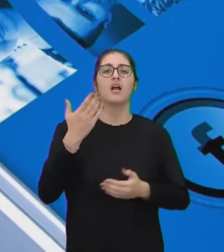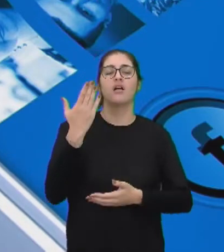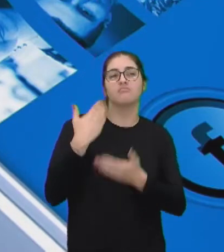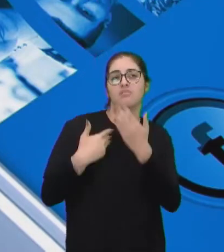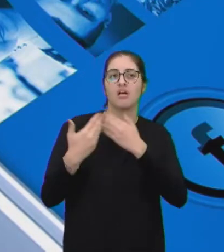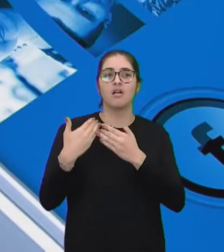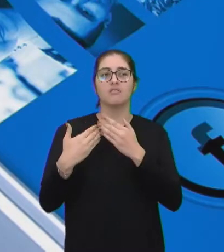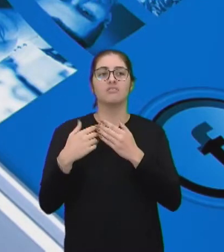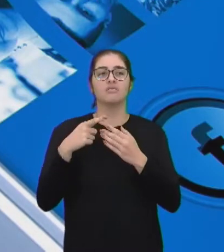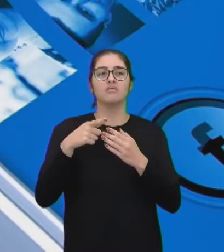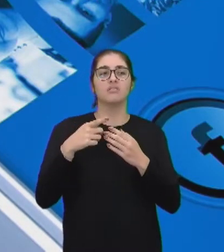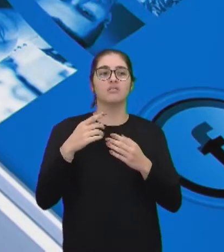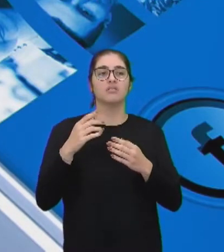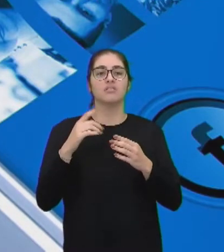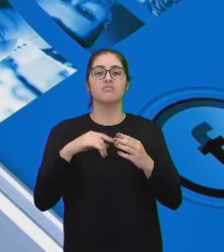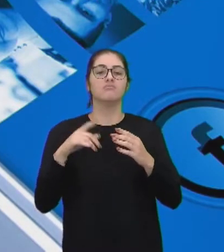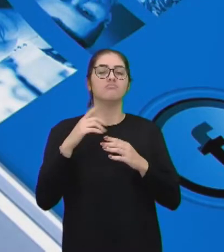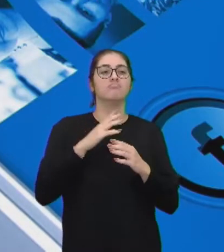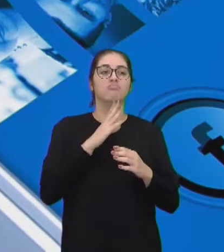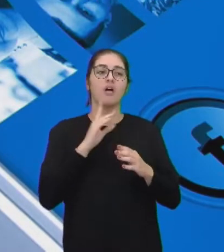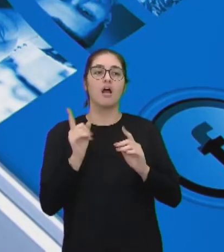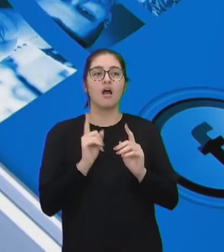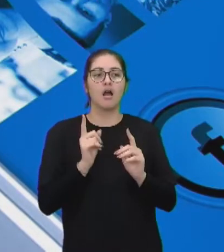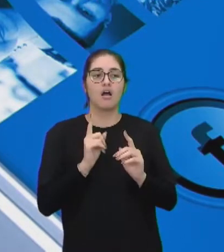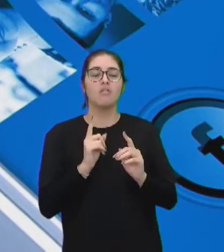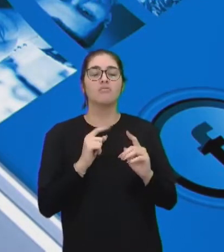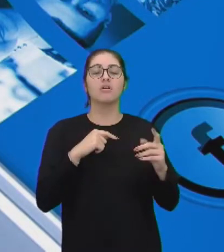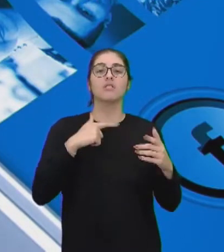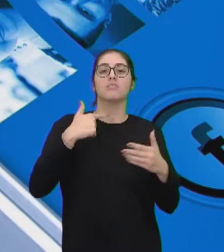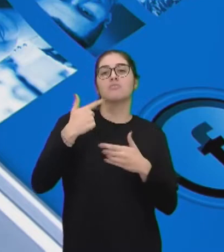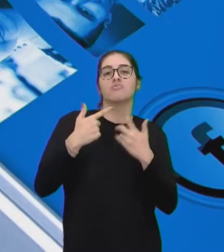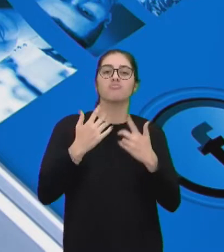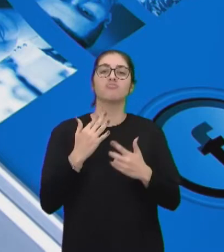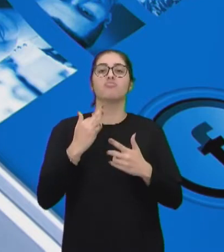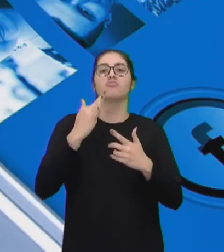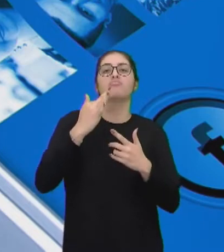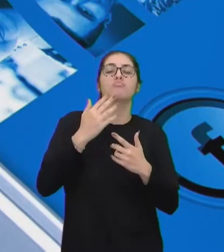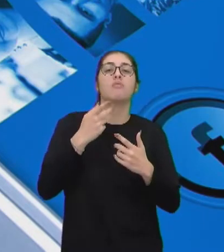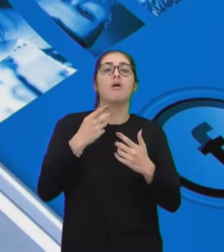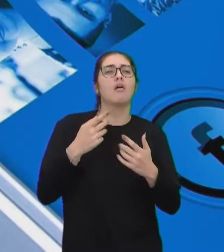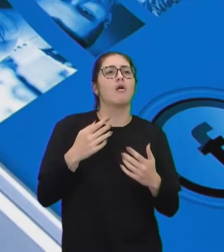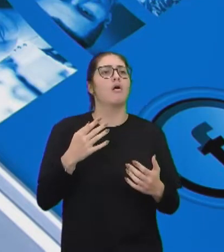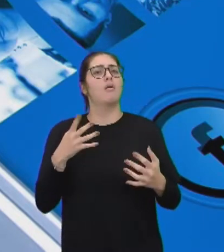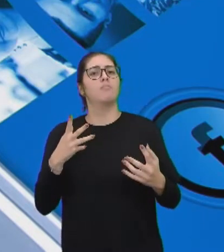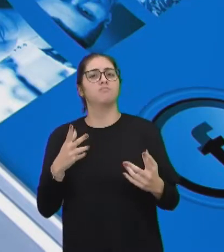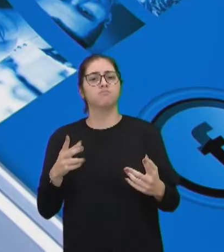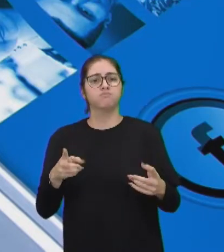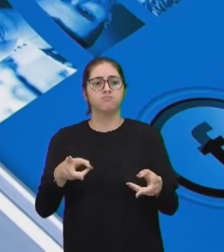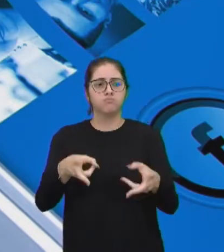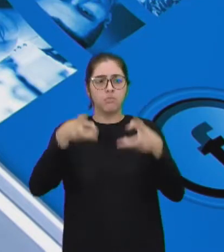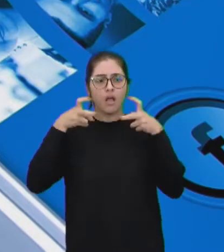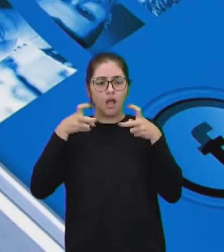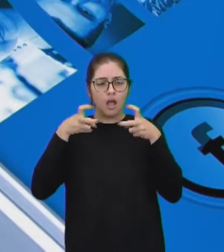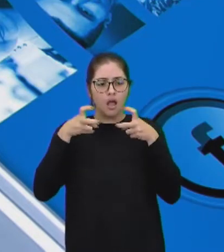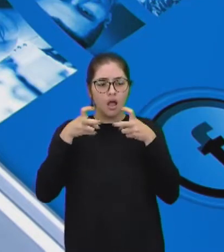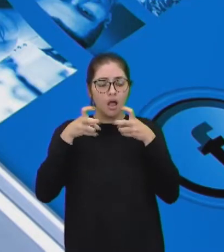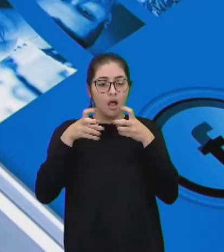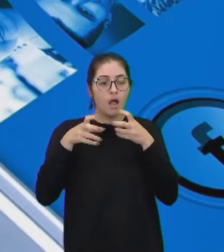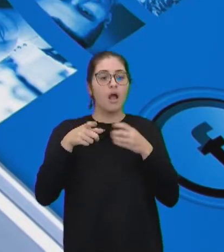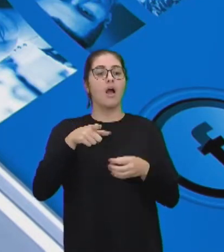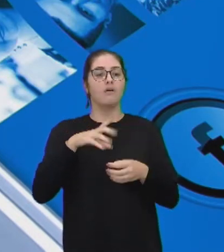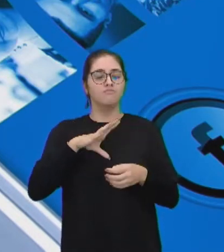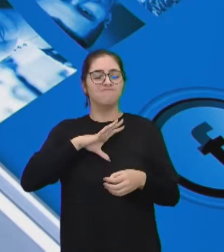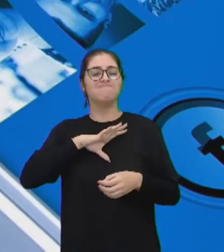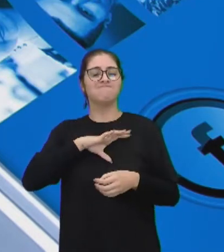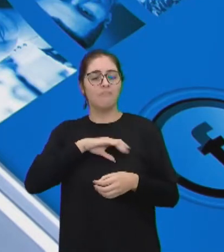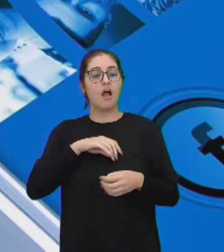intensa com o nosso componente, criação e comunicação publicitária. E aí dá tempo da gente perceber, adquirir esses conteúdos, esses